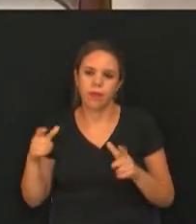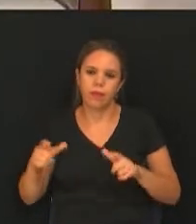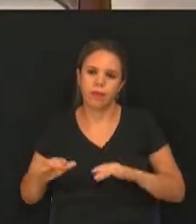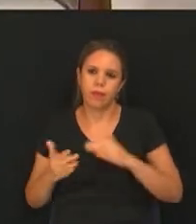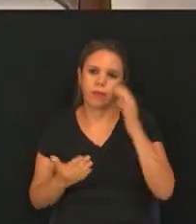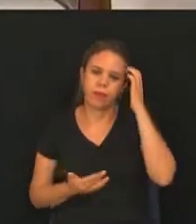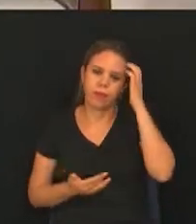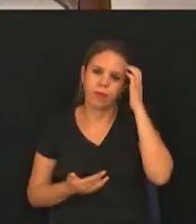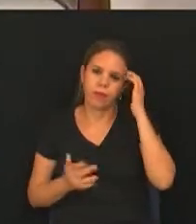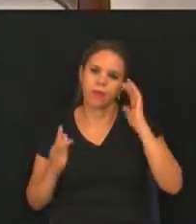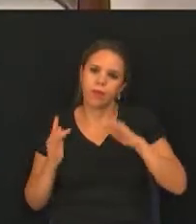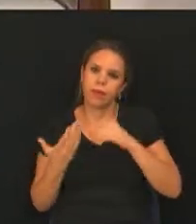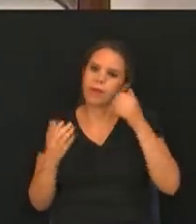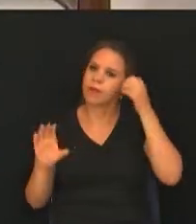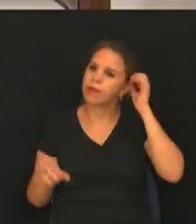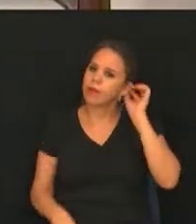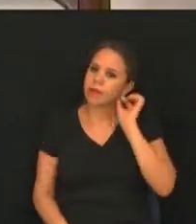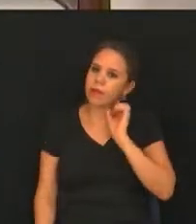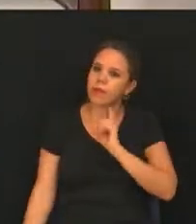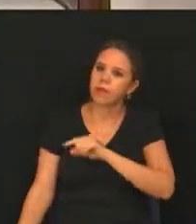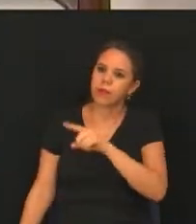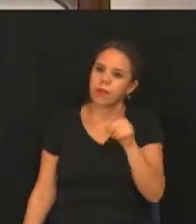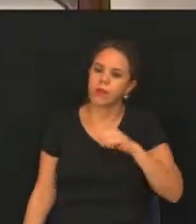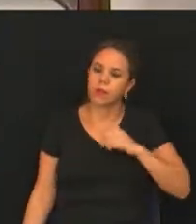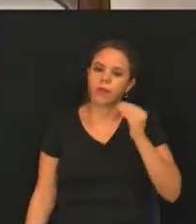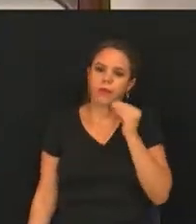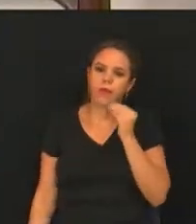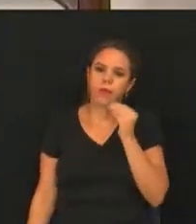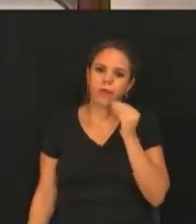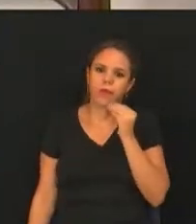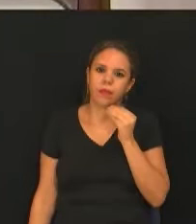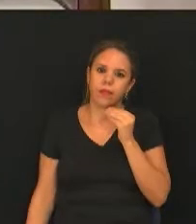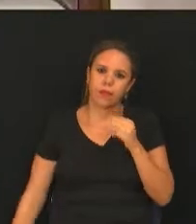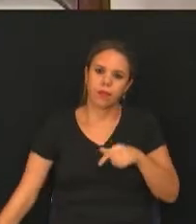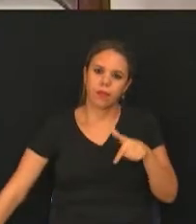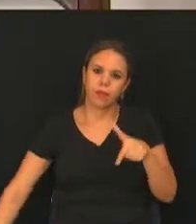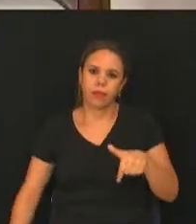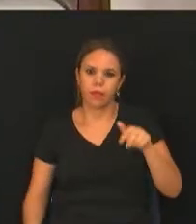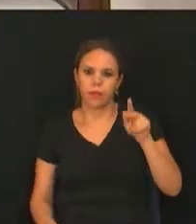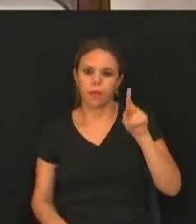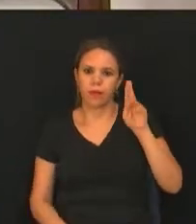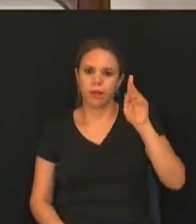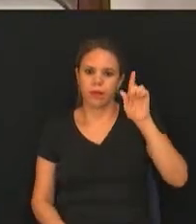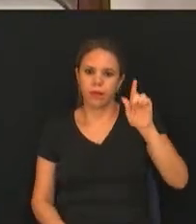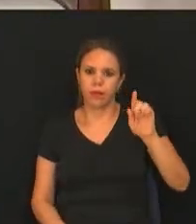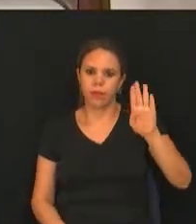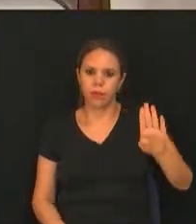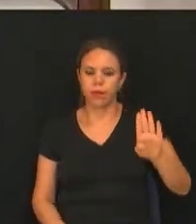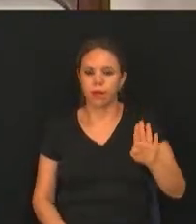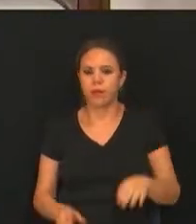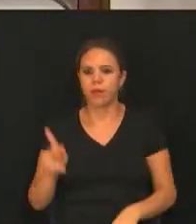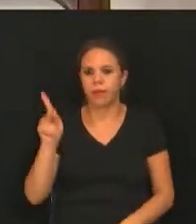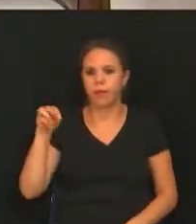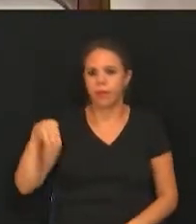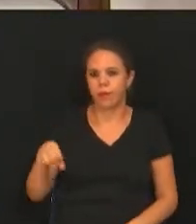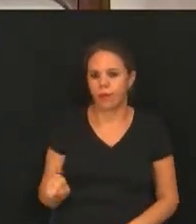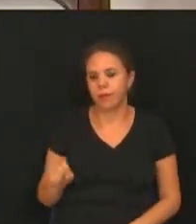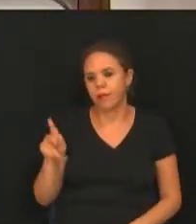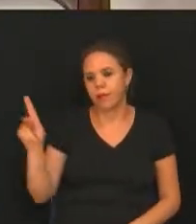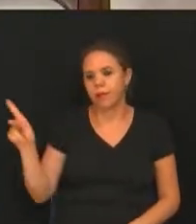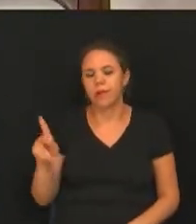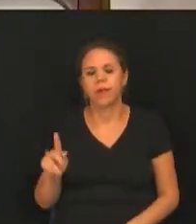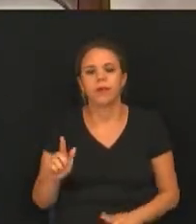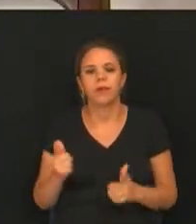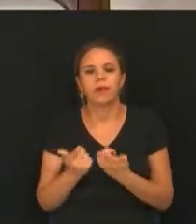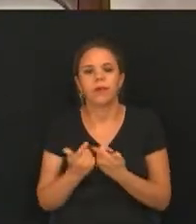nossas redes sociais, se você tiver a oportunidade, é 7º GB PMSP, se digitar lá 7º Grupamento